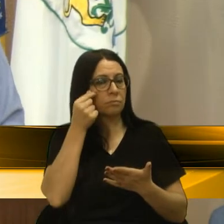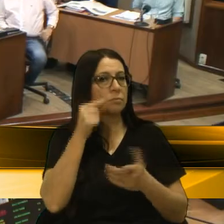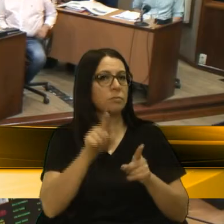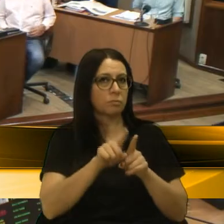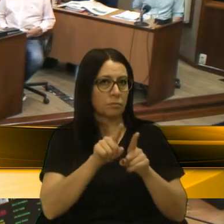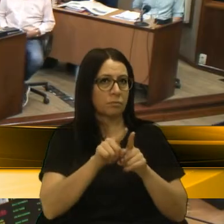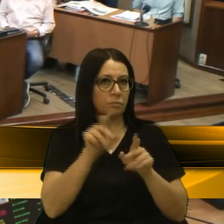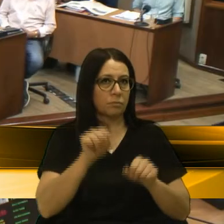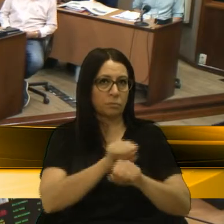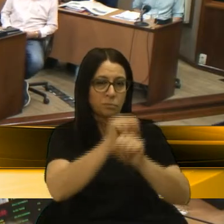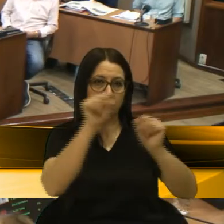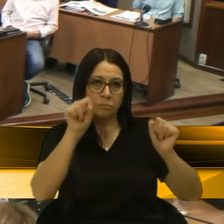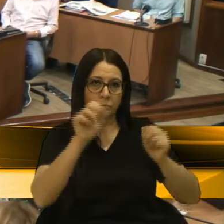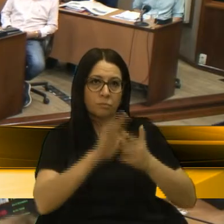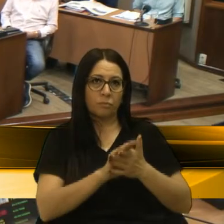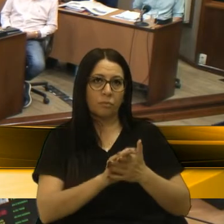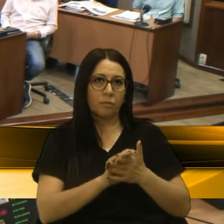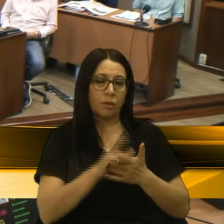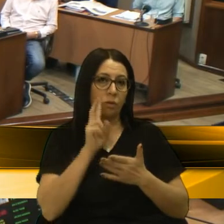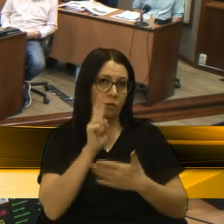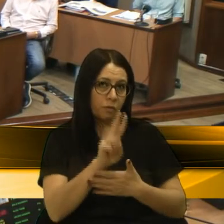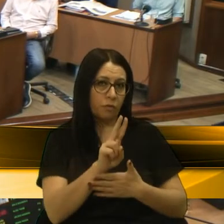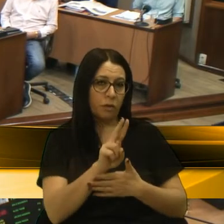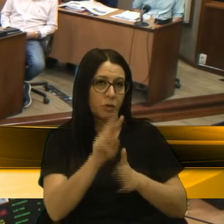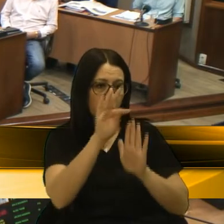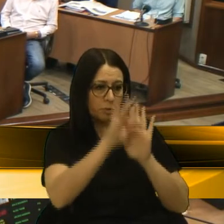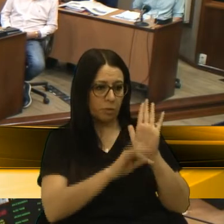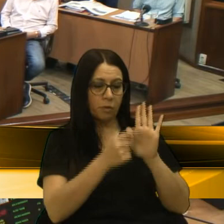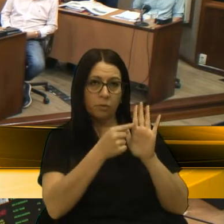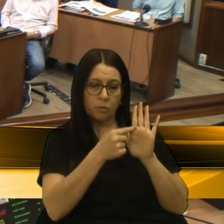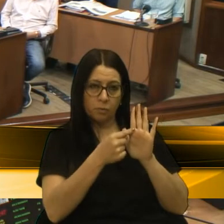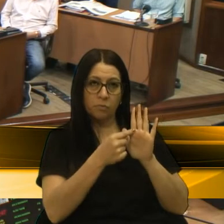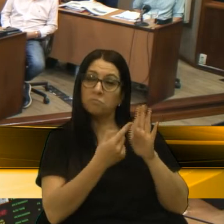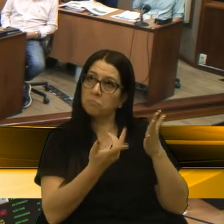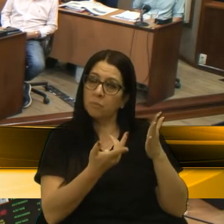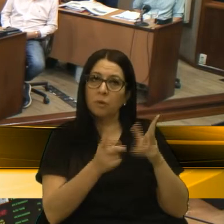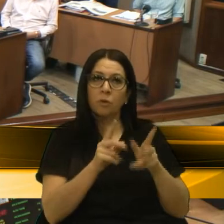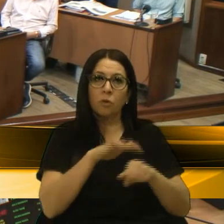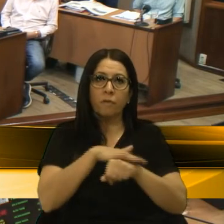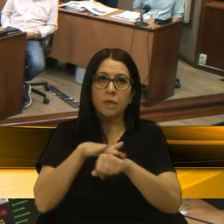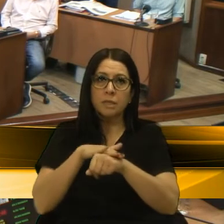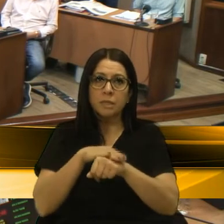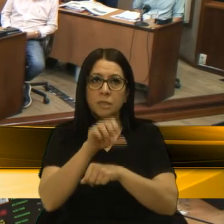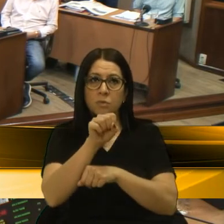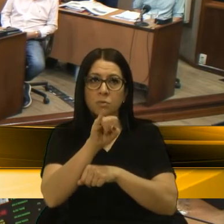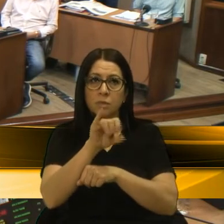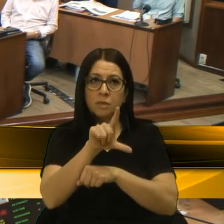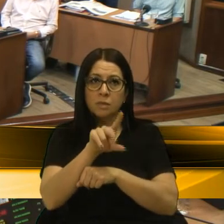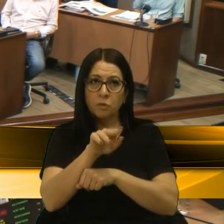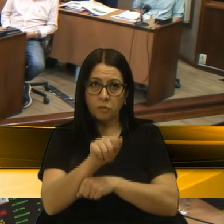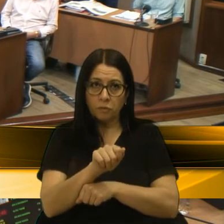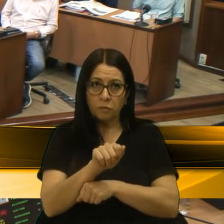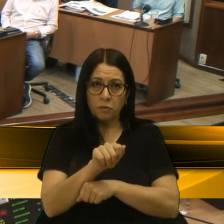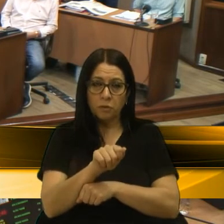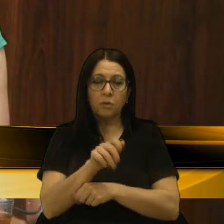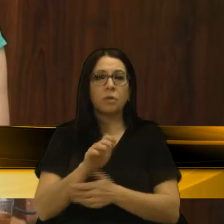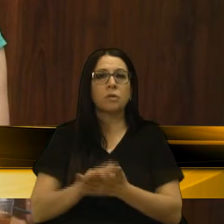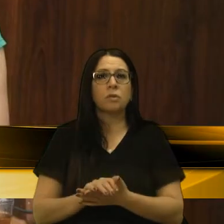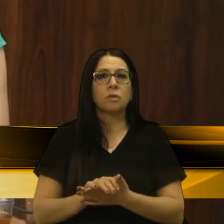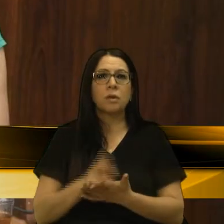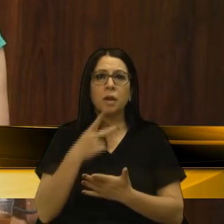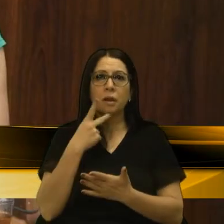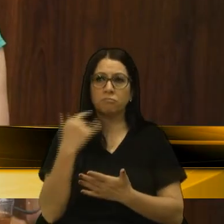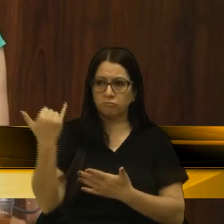também, hoje de manhã, logo que eu vi a matéria, eu conversei com a Silvia, né? E ela